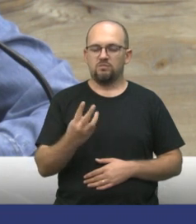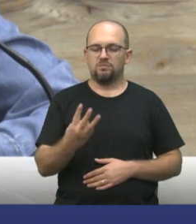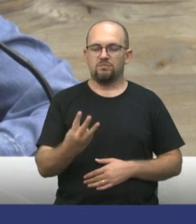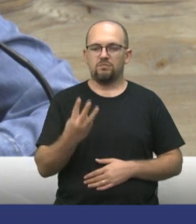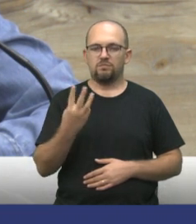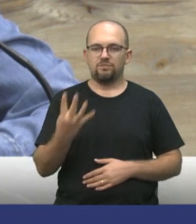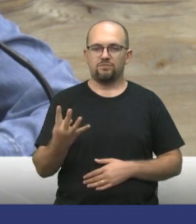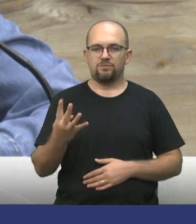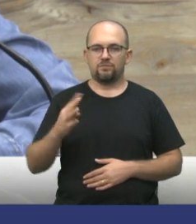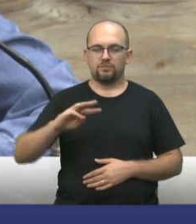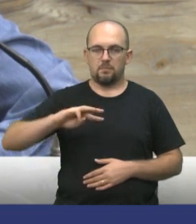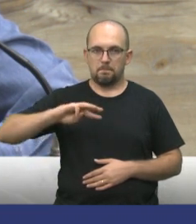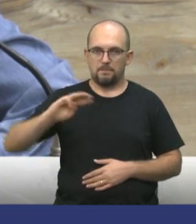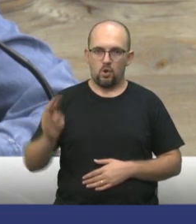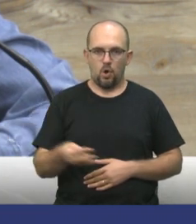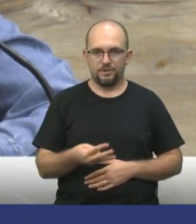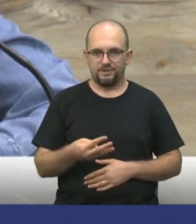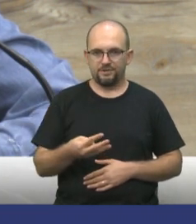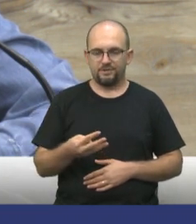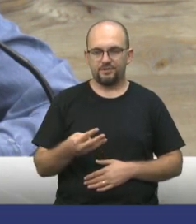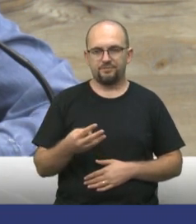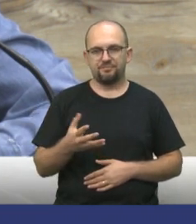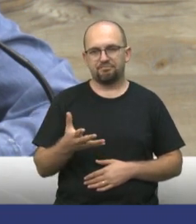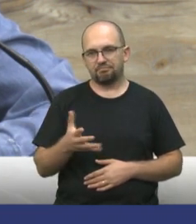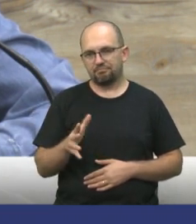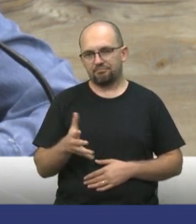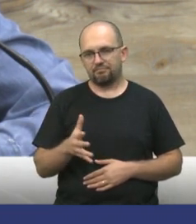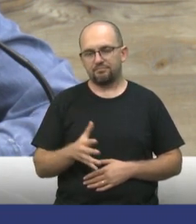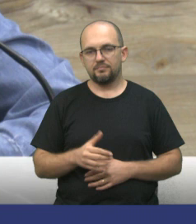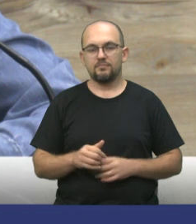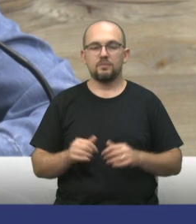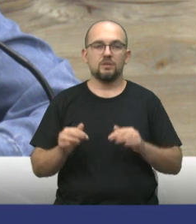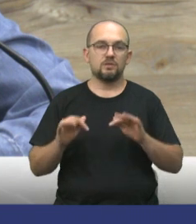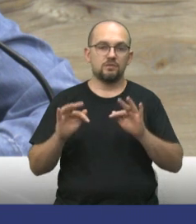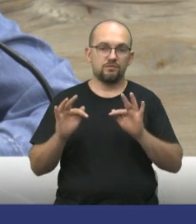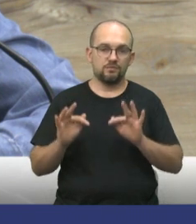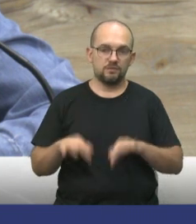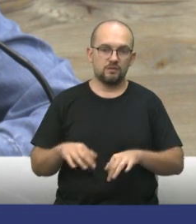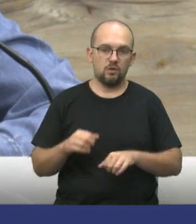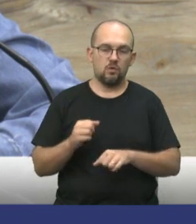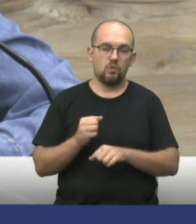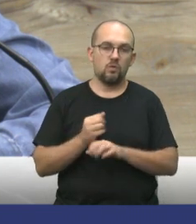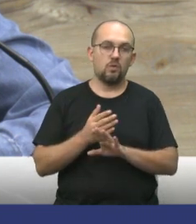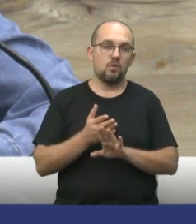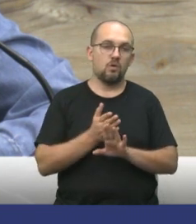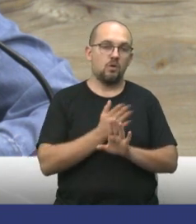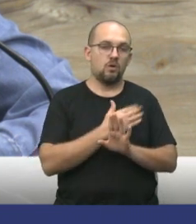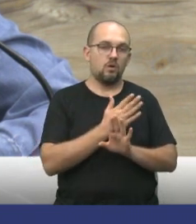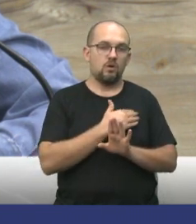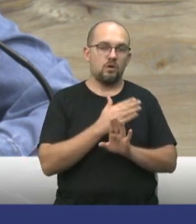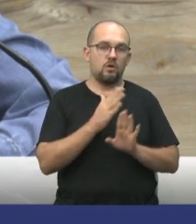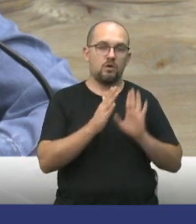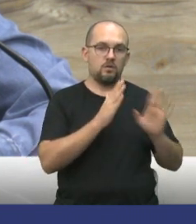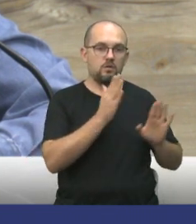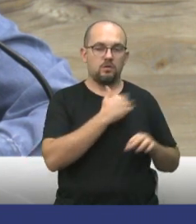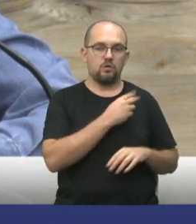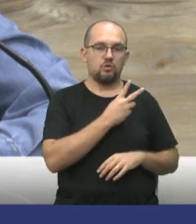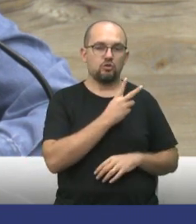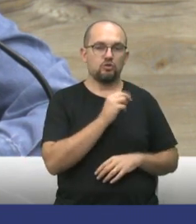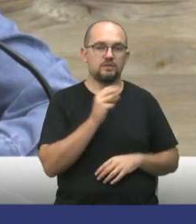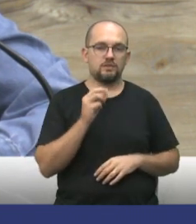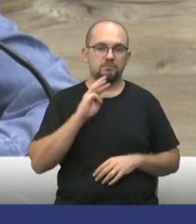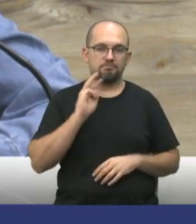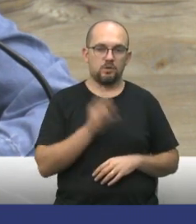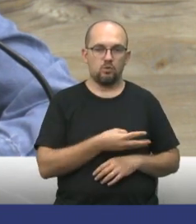234 milhões aproximadamente, sendo que no final do exercício anterior a gente tinha 200 milhões aproximadamente.